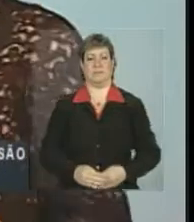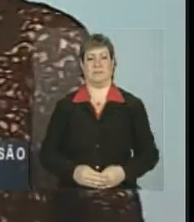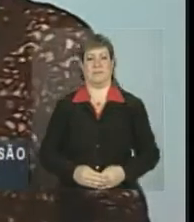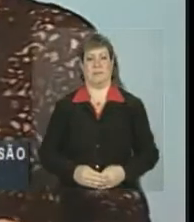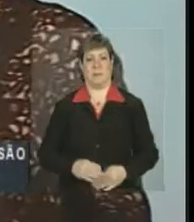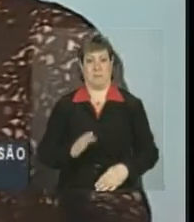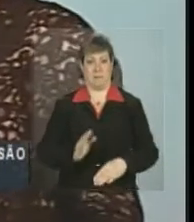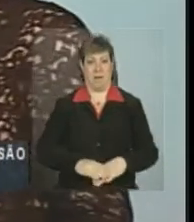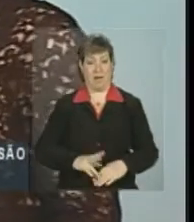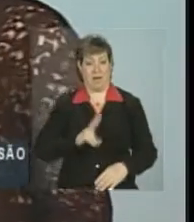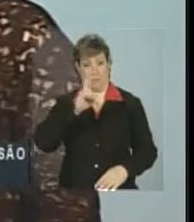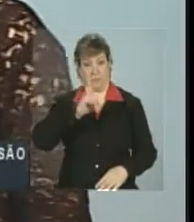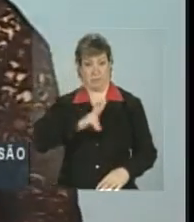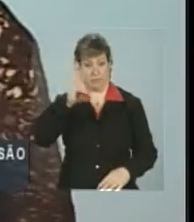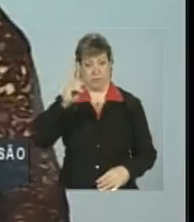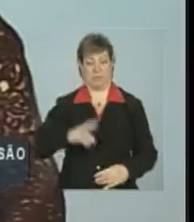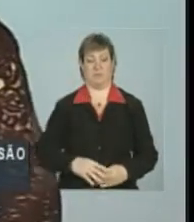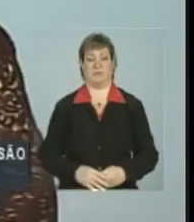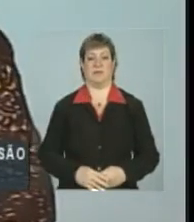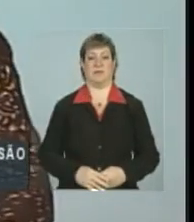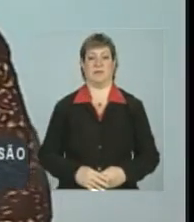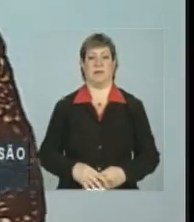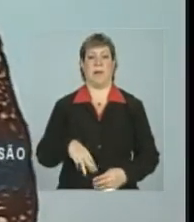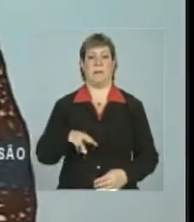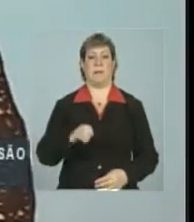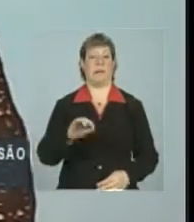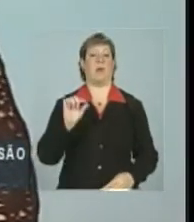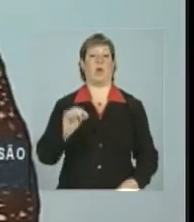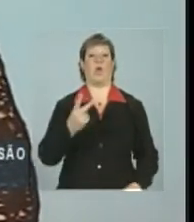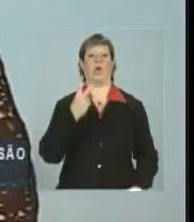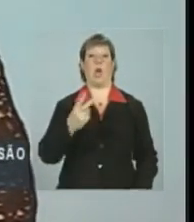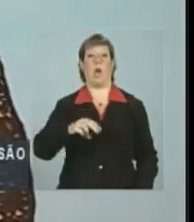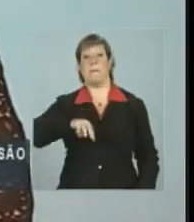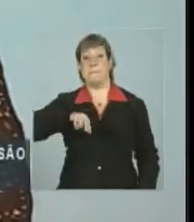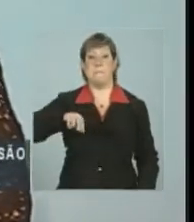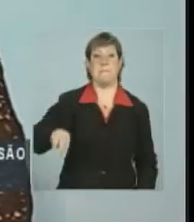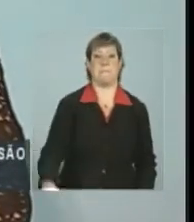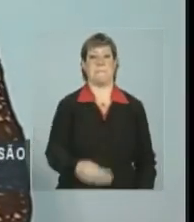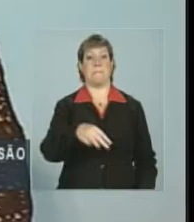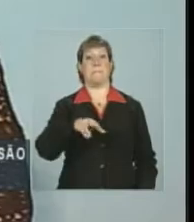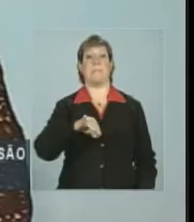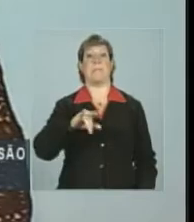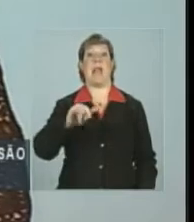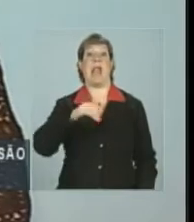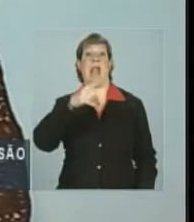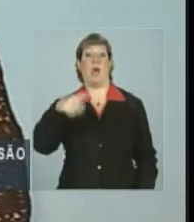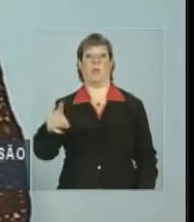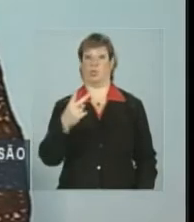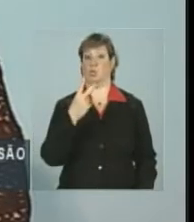mais robusta, a meta de 2 milhões de casas.